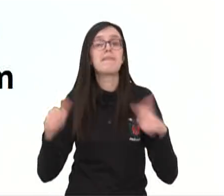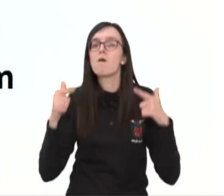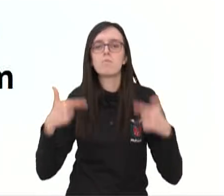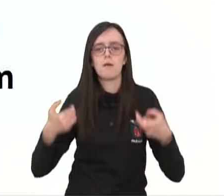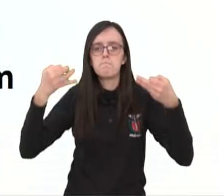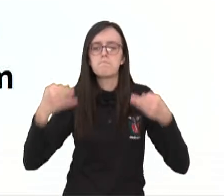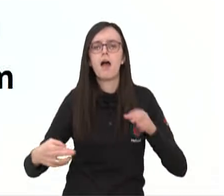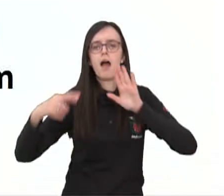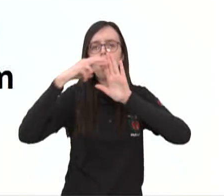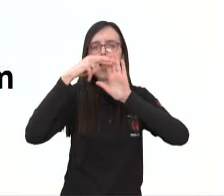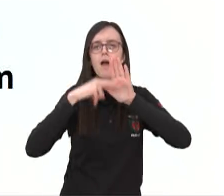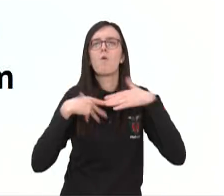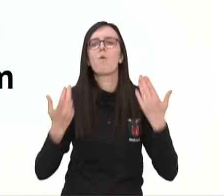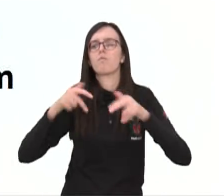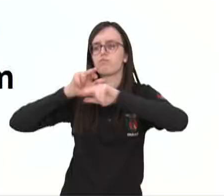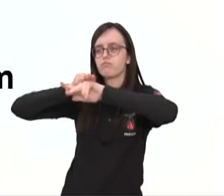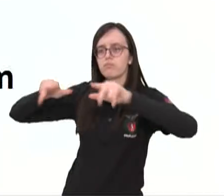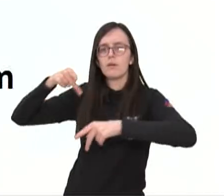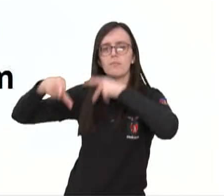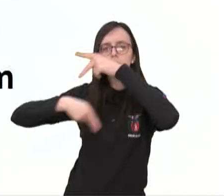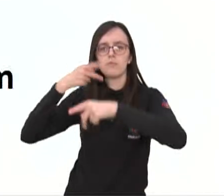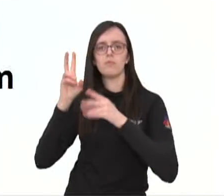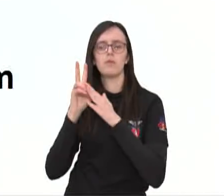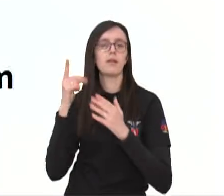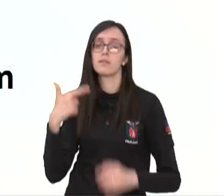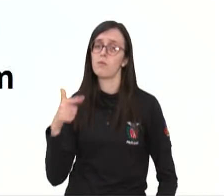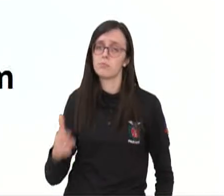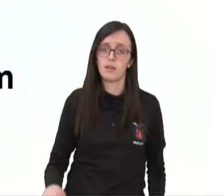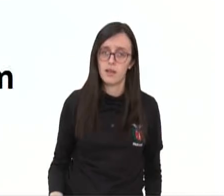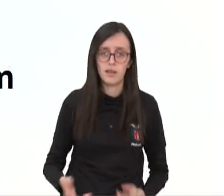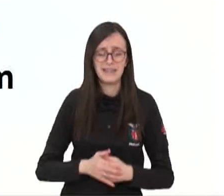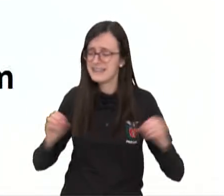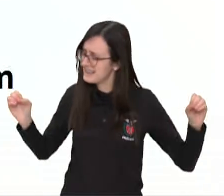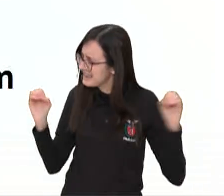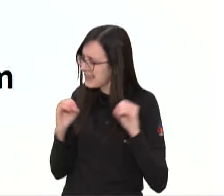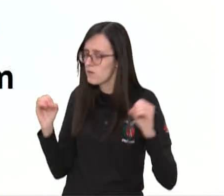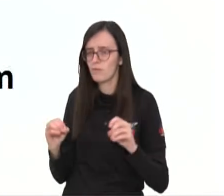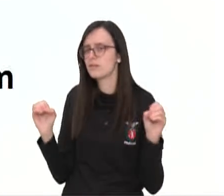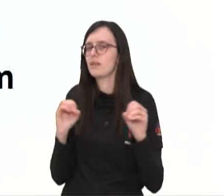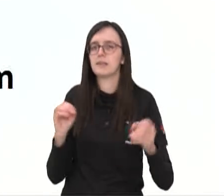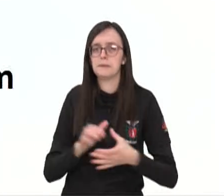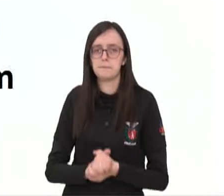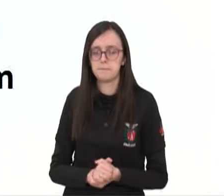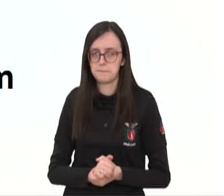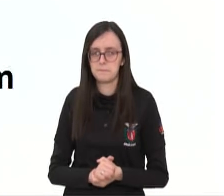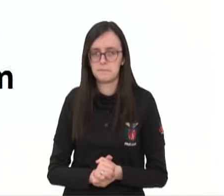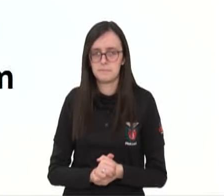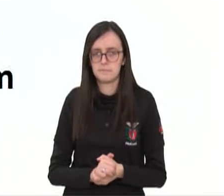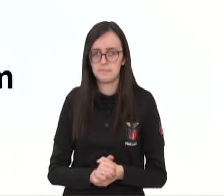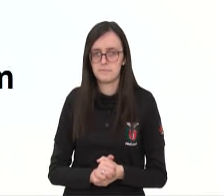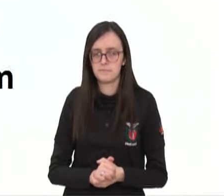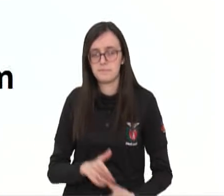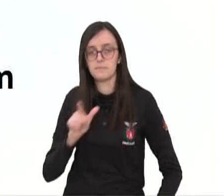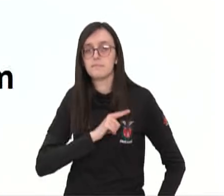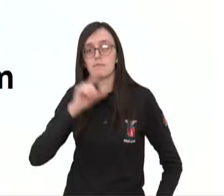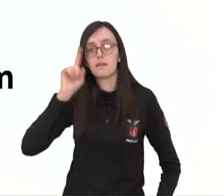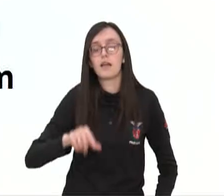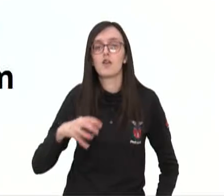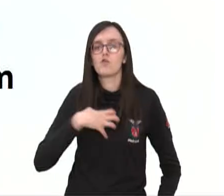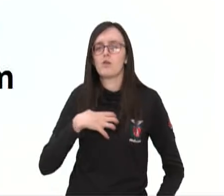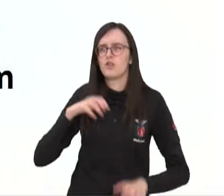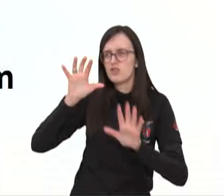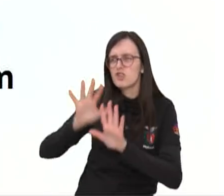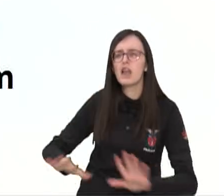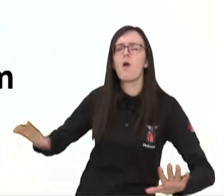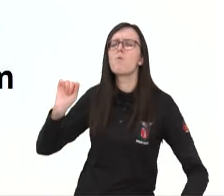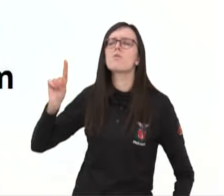de critérios para a diversidade dos povos indígenas no Brasil. Nenhum critério. Então, assim, havia uma noção genérica